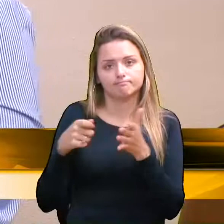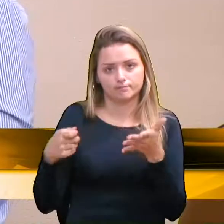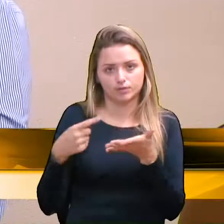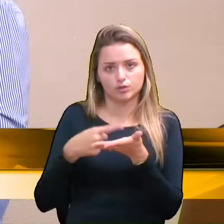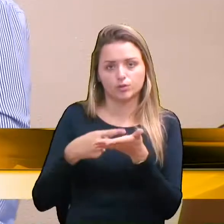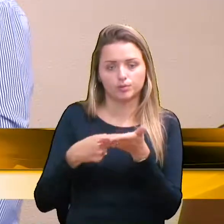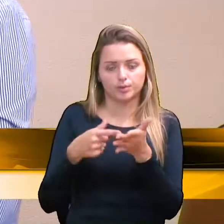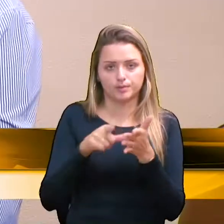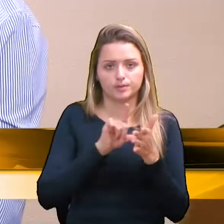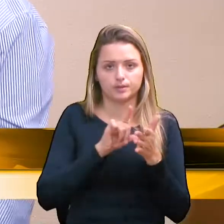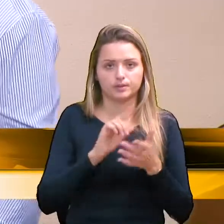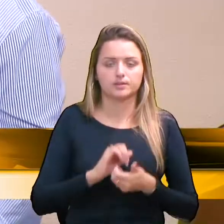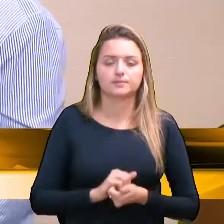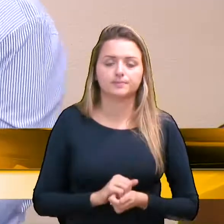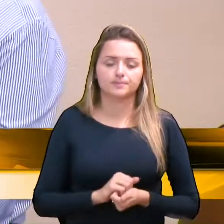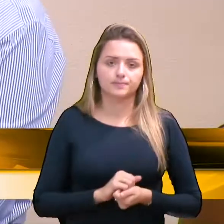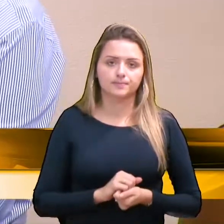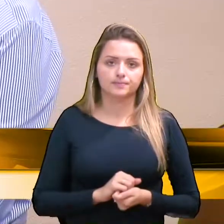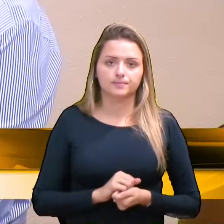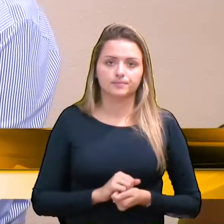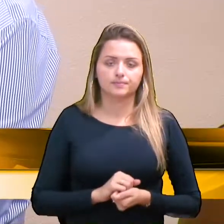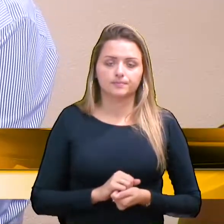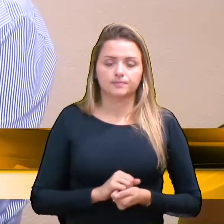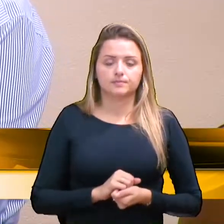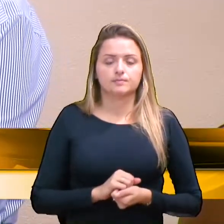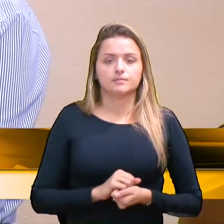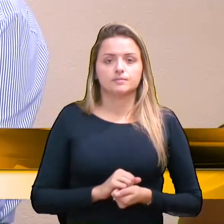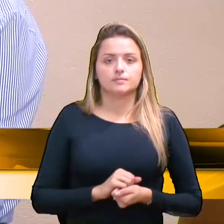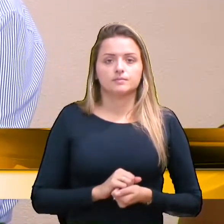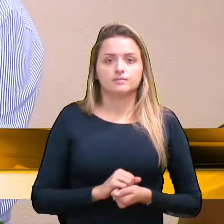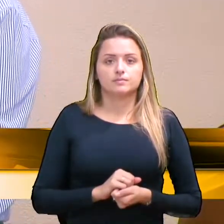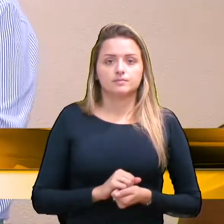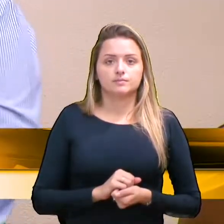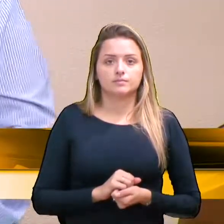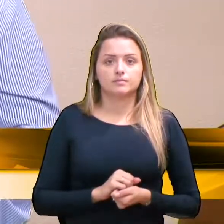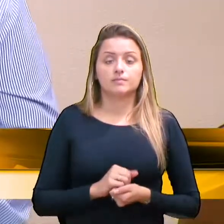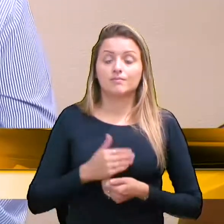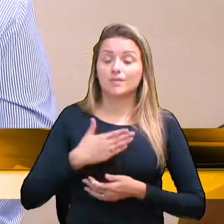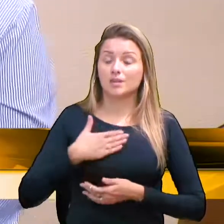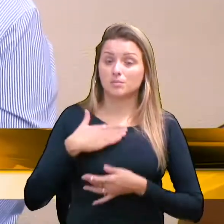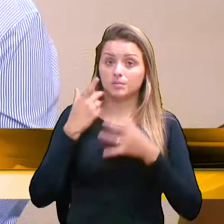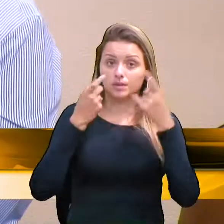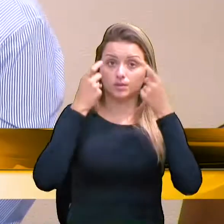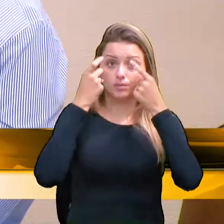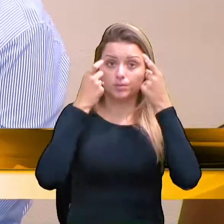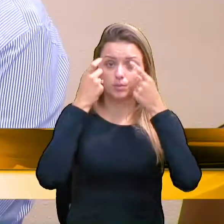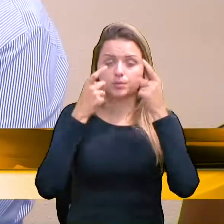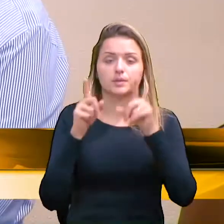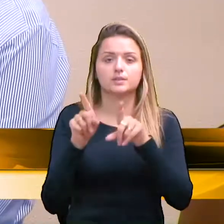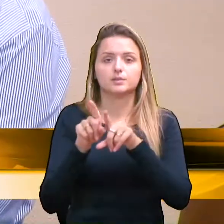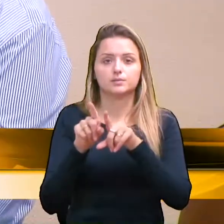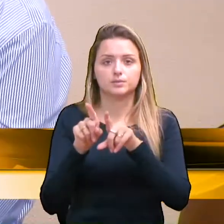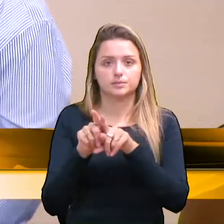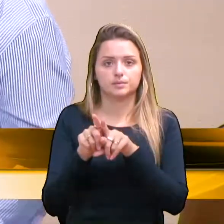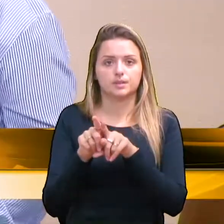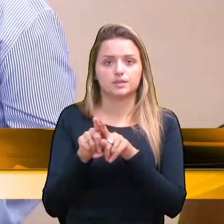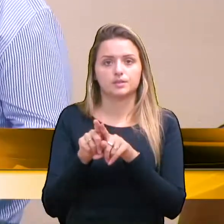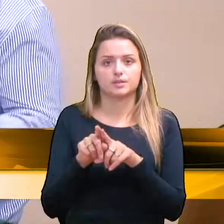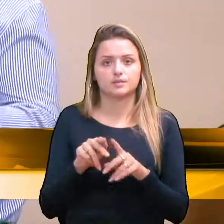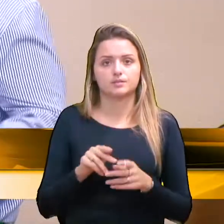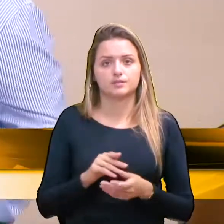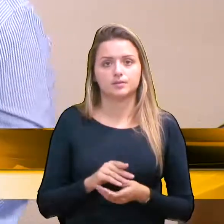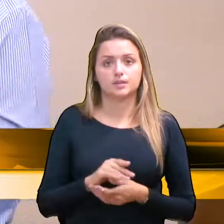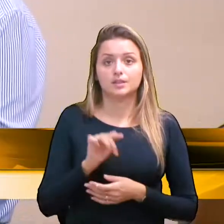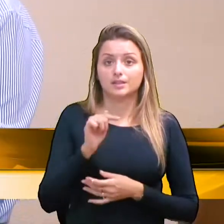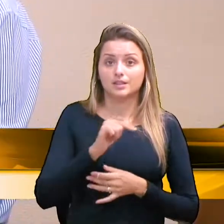em outra atividade. Agora, uma preocupação também minha é que aqui